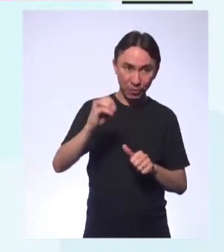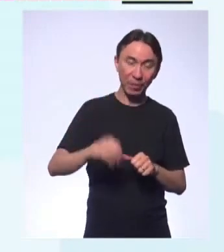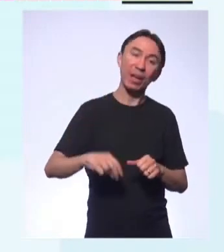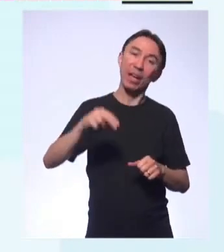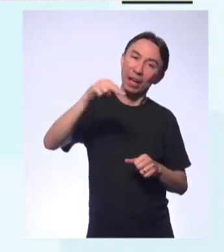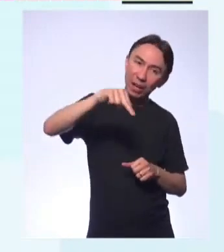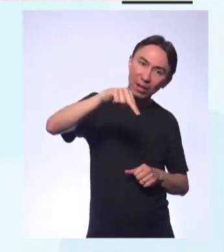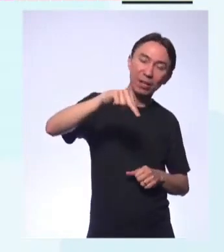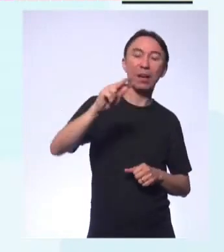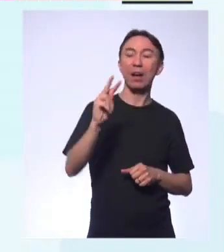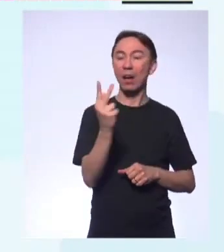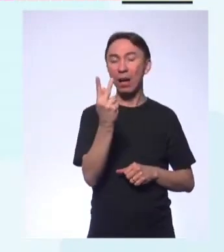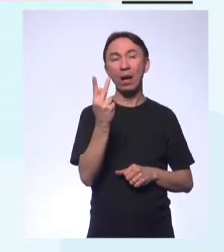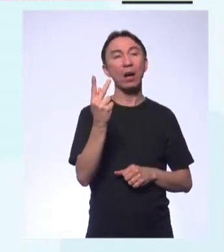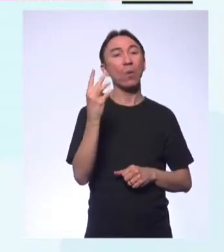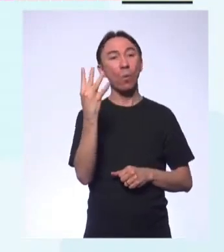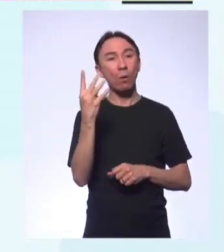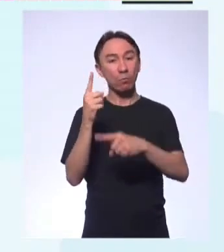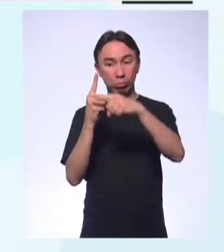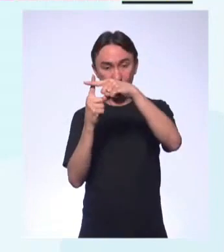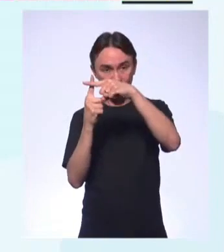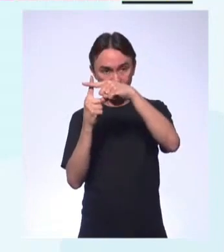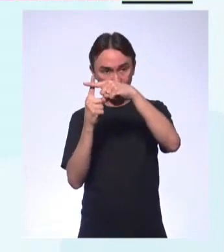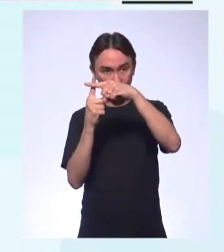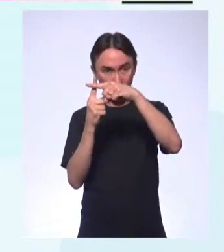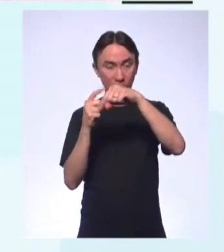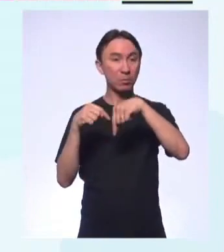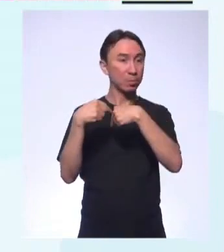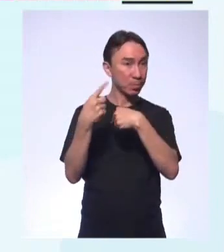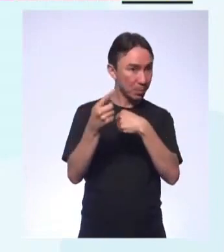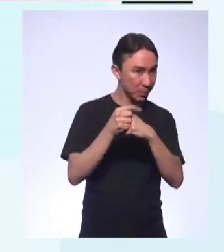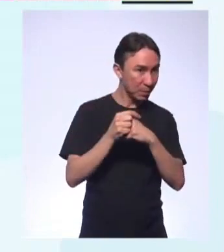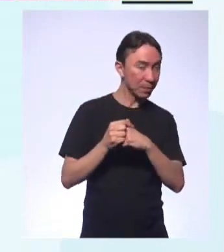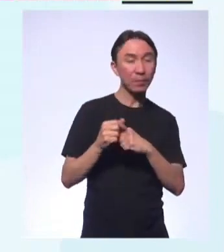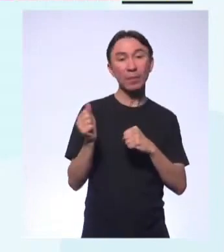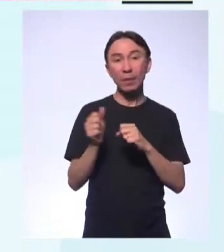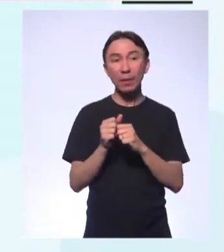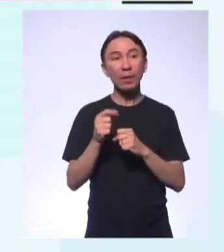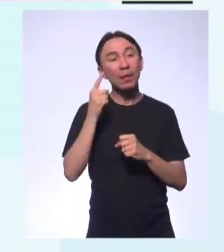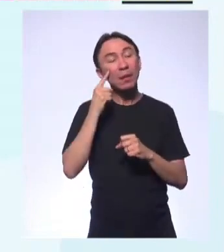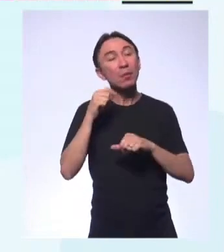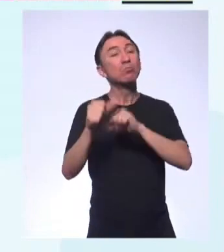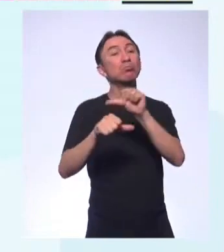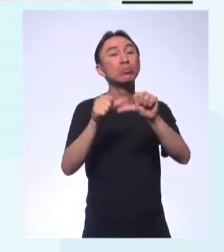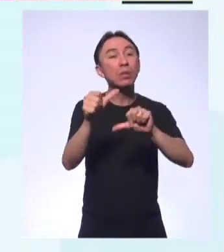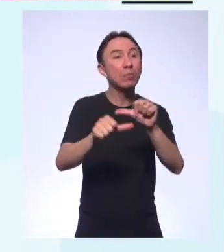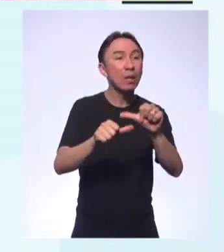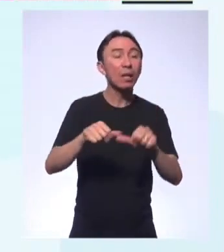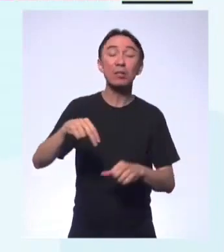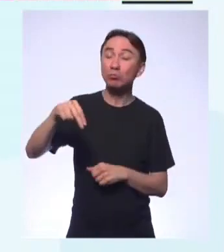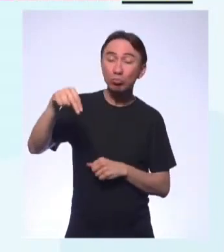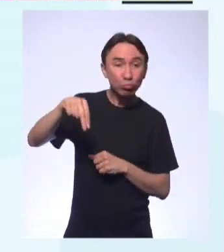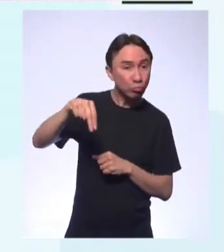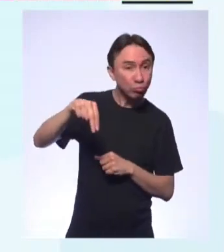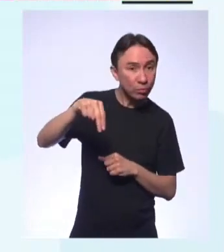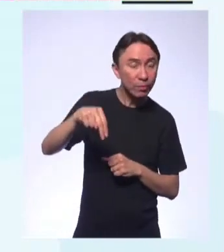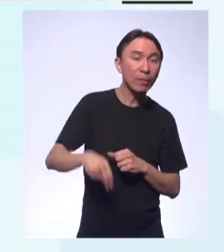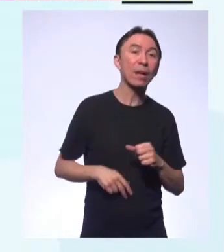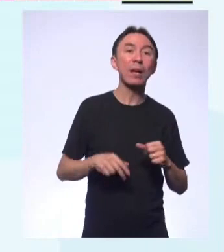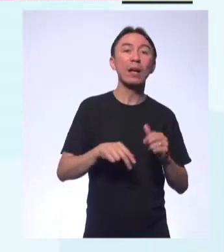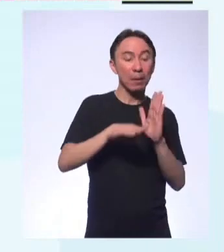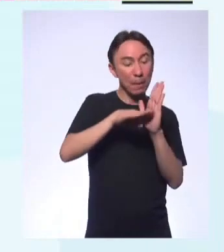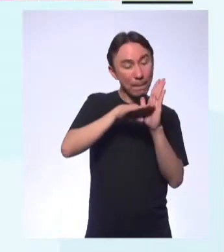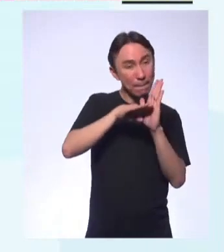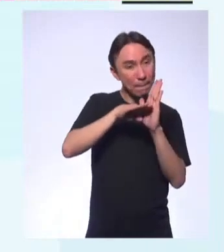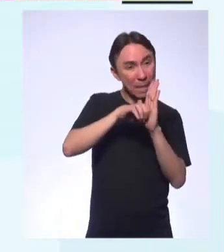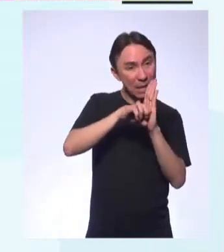positivo, certo? E aí ocorre a amonificação, certo? A nitrificação, as bactérias nitrificantes,